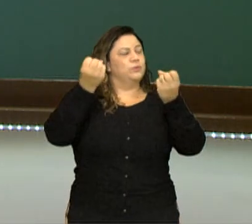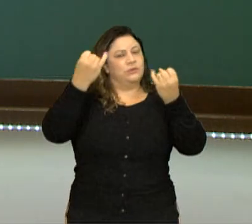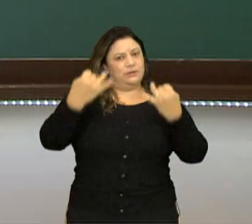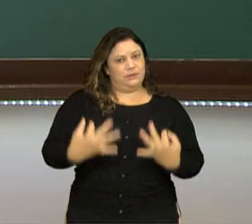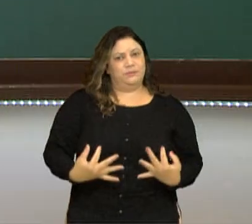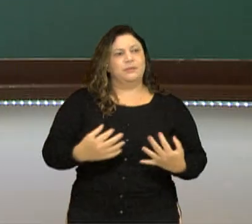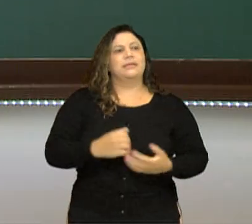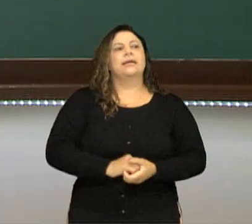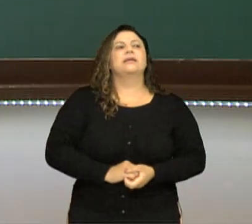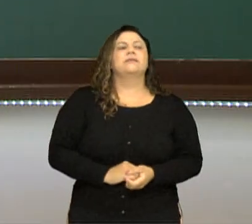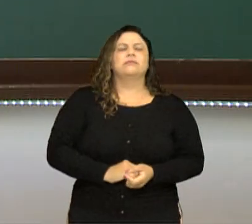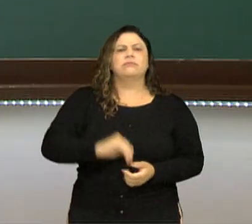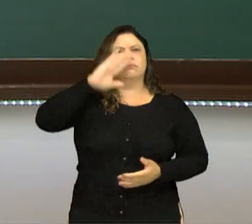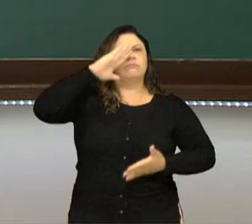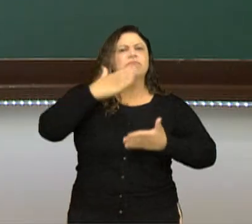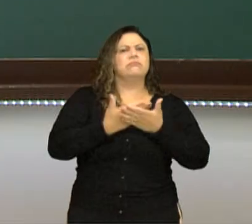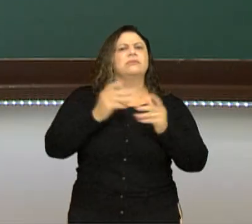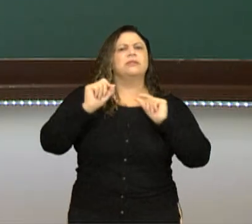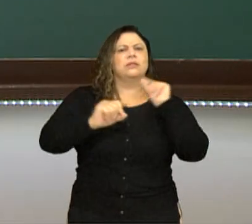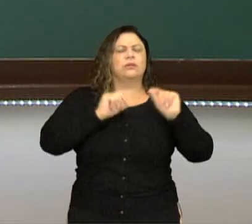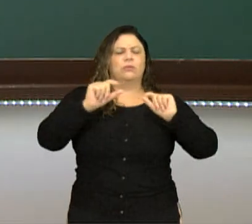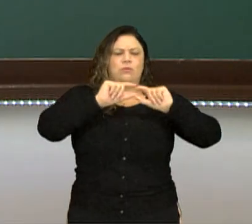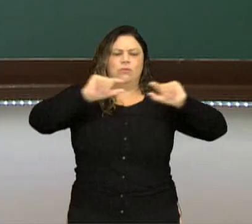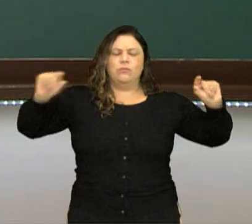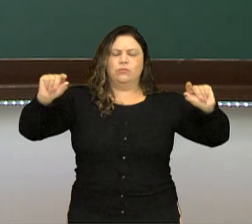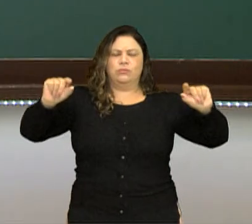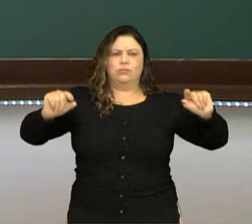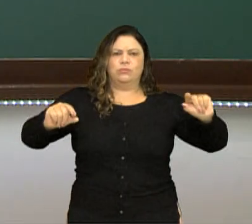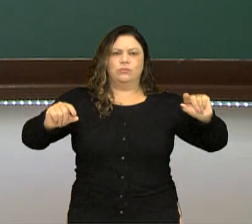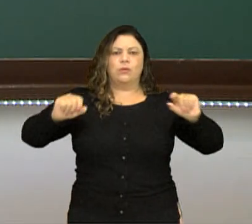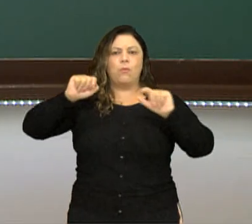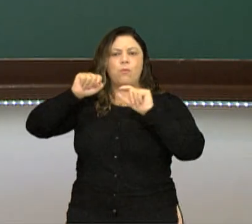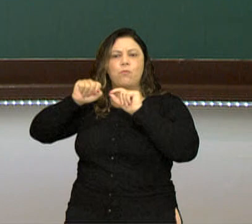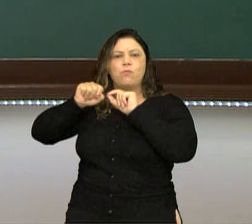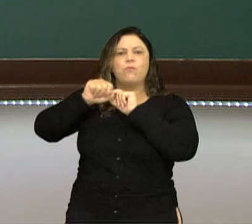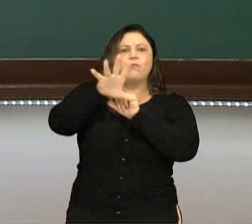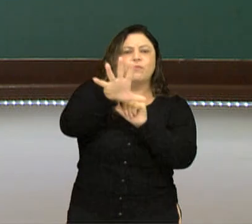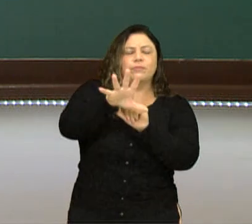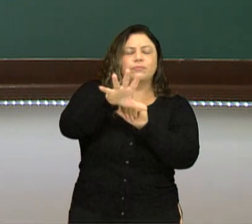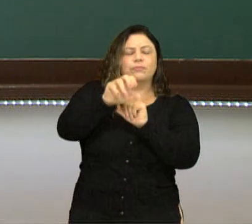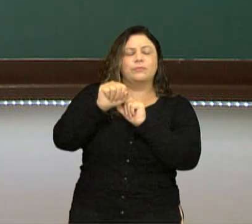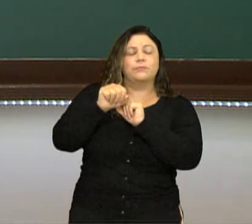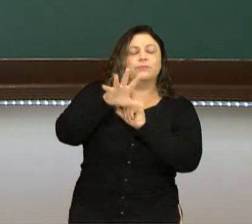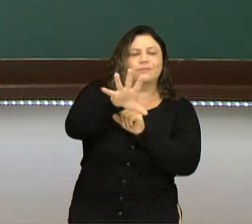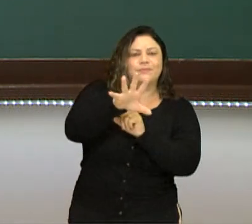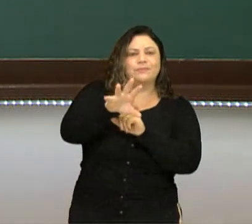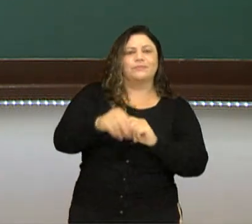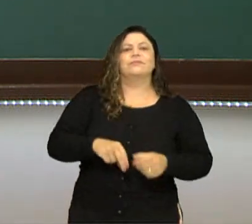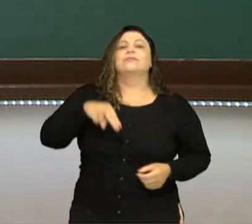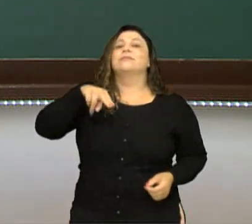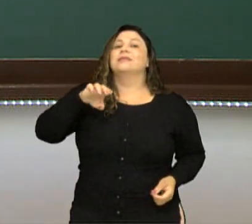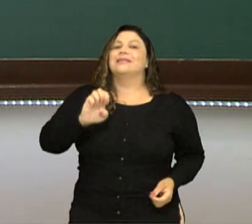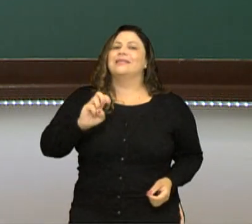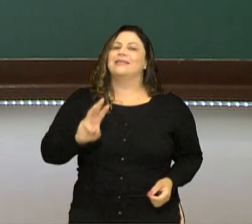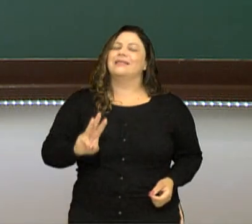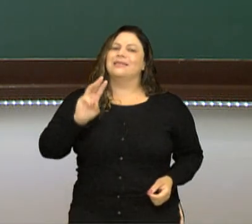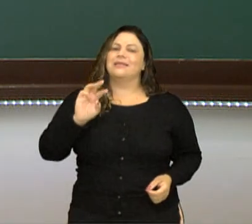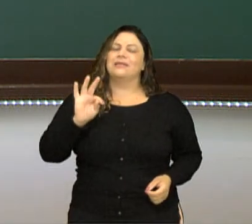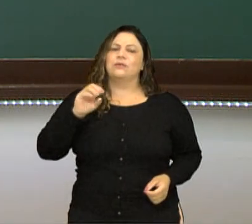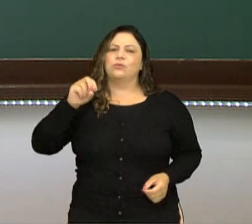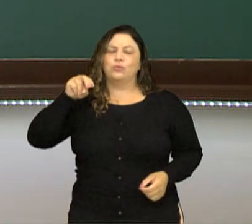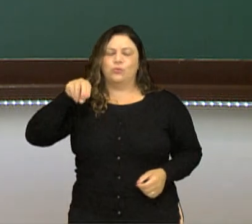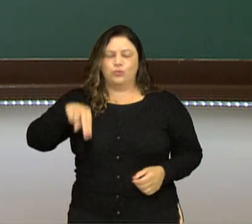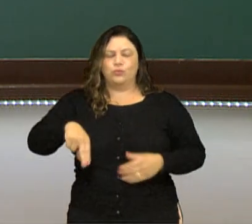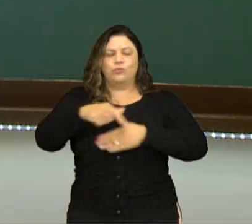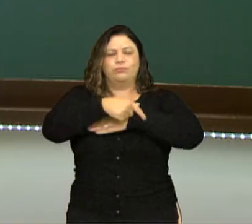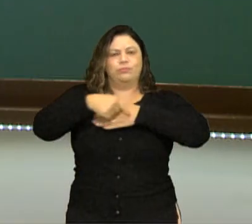por muito tempo acreditava que a luz era um feixe de partículas, segundo Newton. Só que um cara chamado Huygens propôs que a luz ela é uma